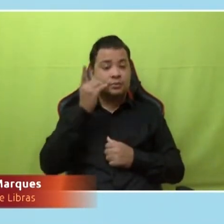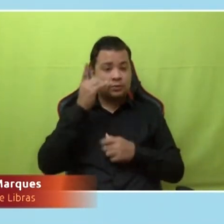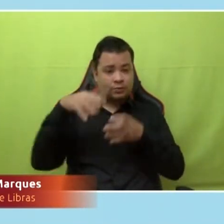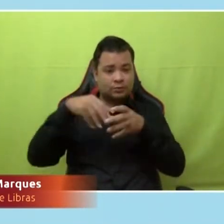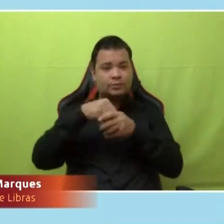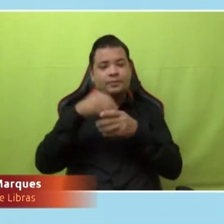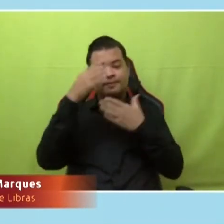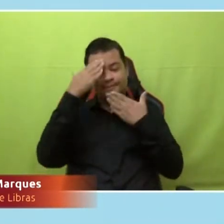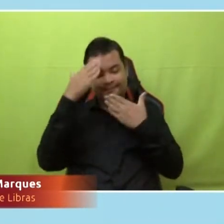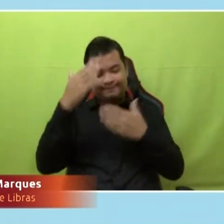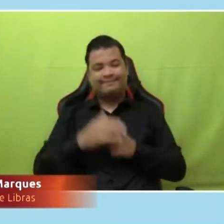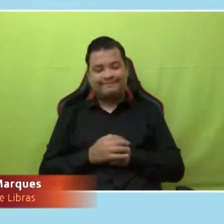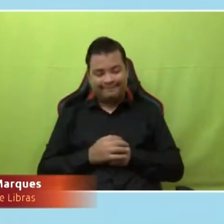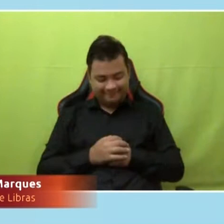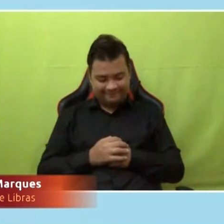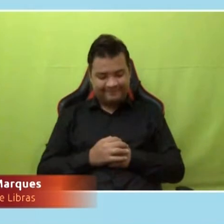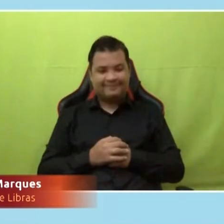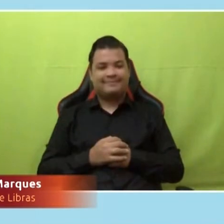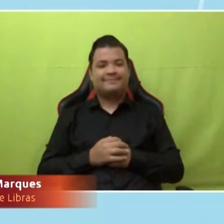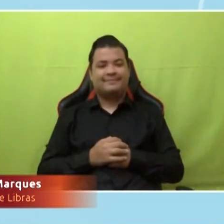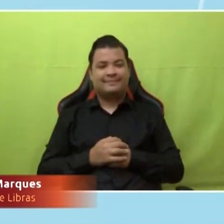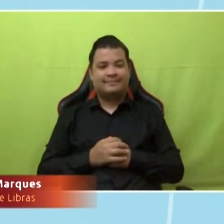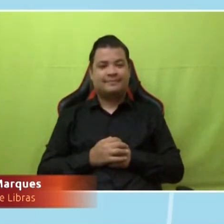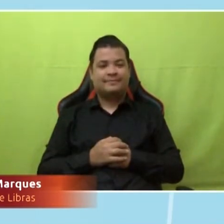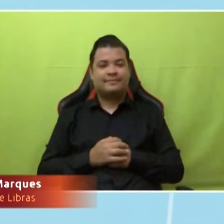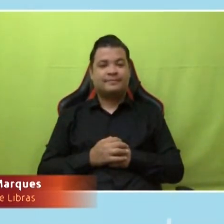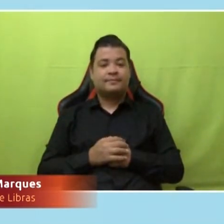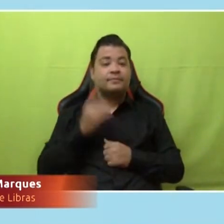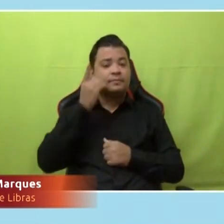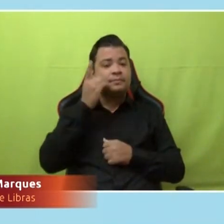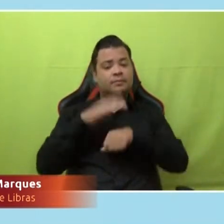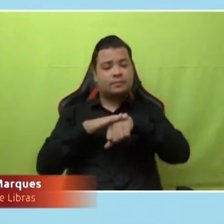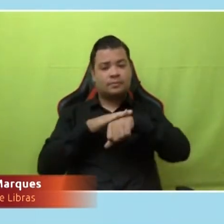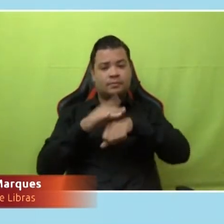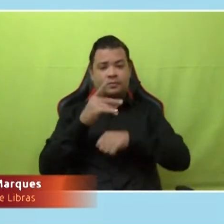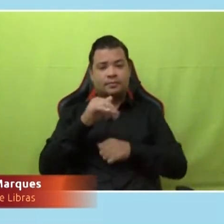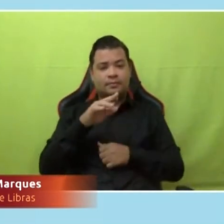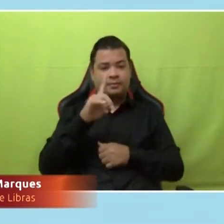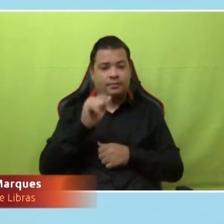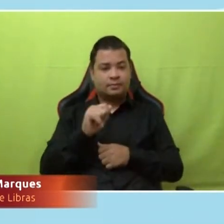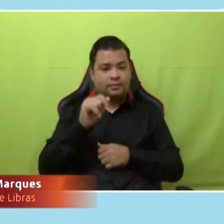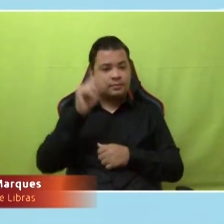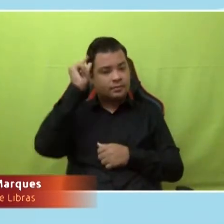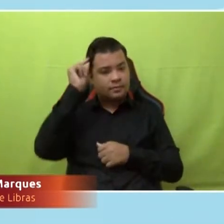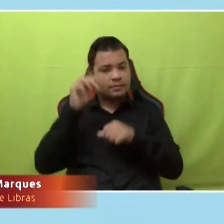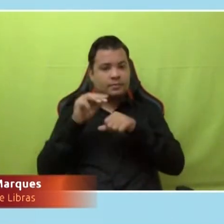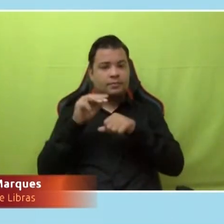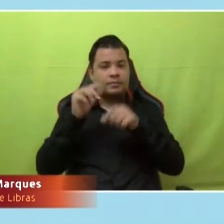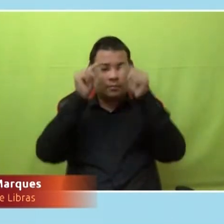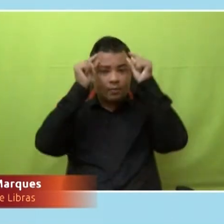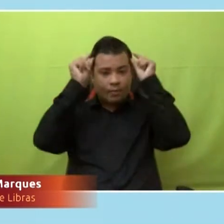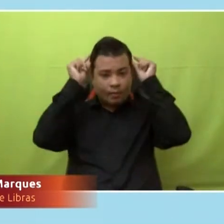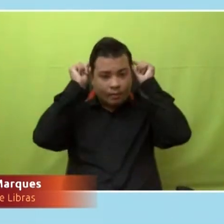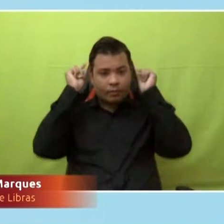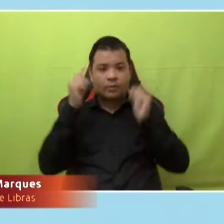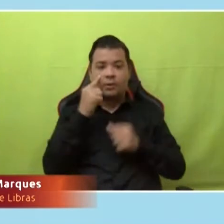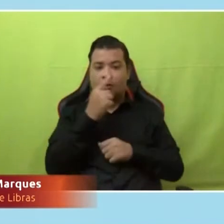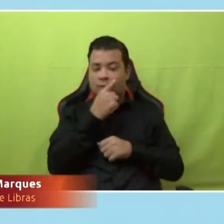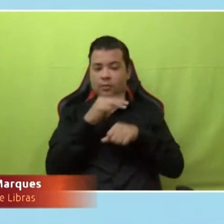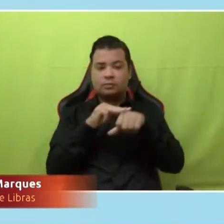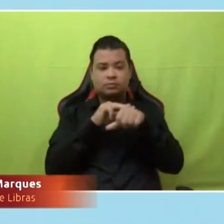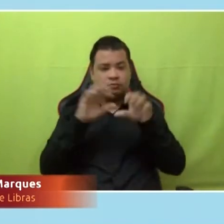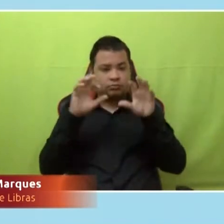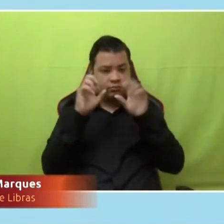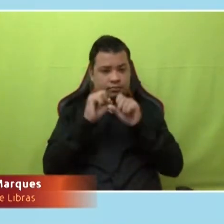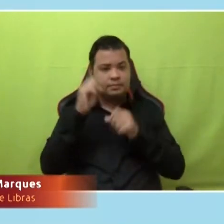presença, Diogo. Ele é um homem de pele parda, cabelos castanhos curtos, olhos também castanhos.